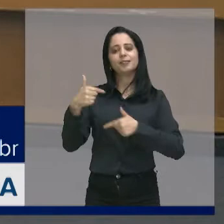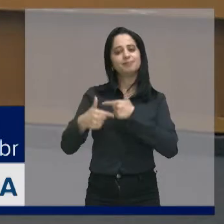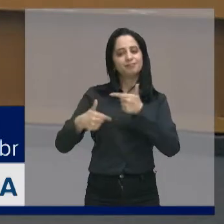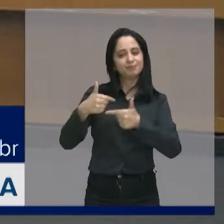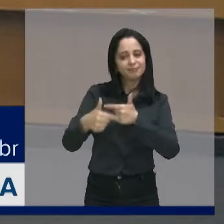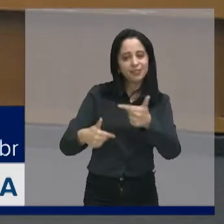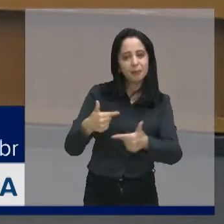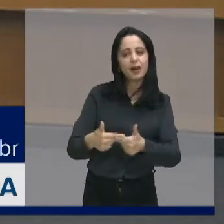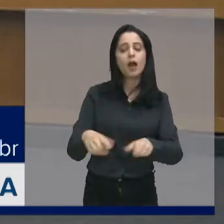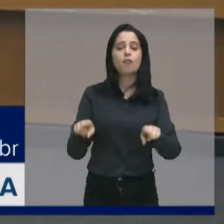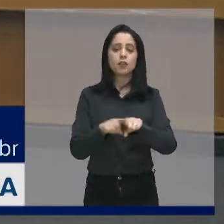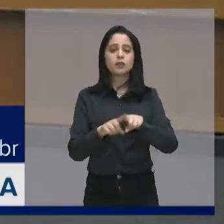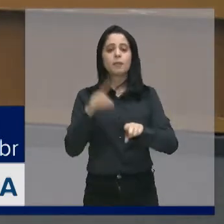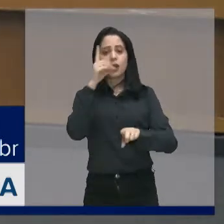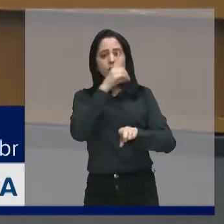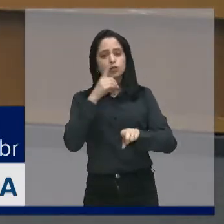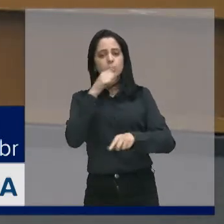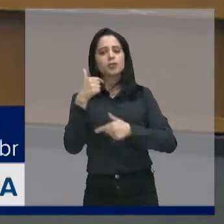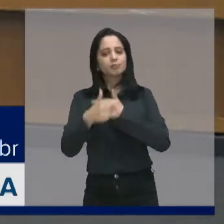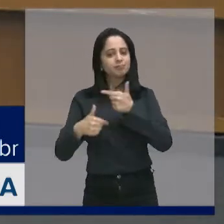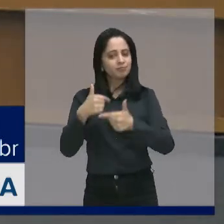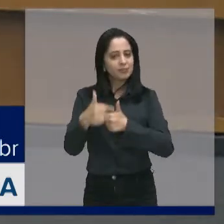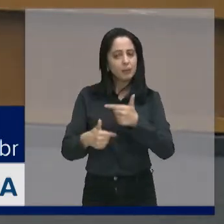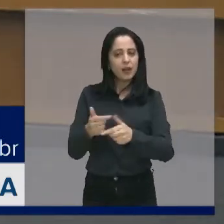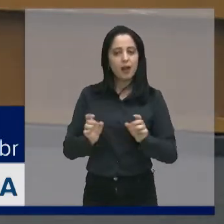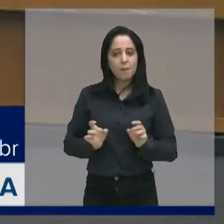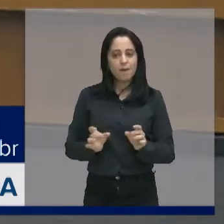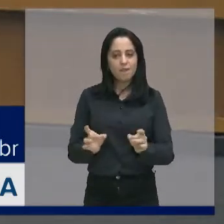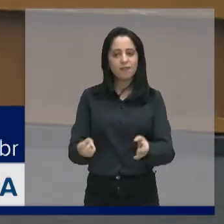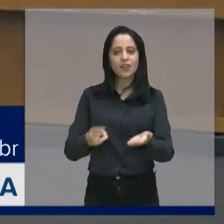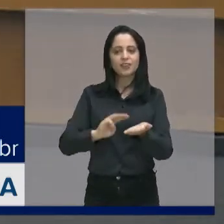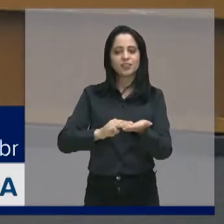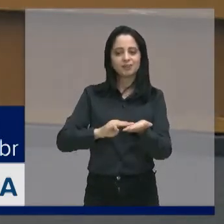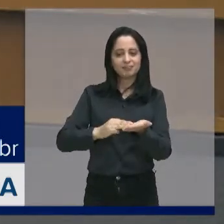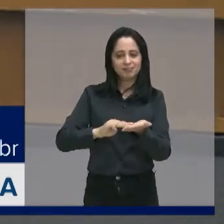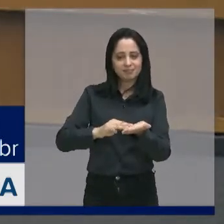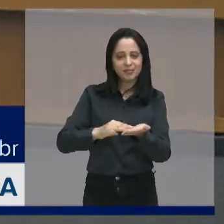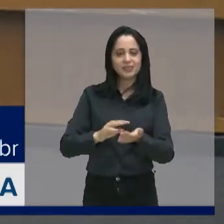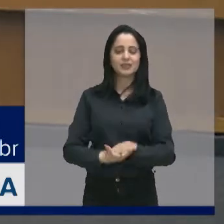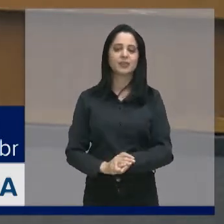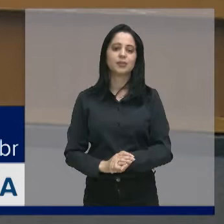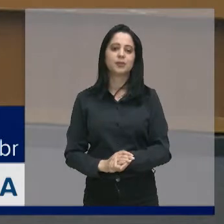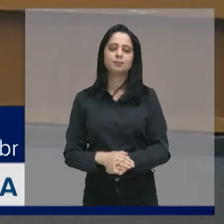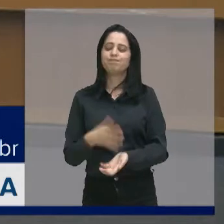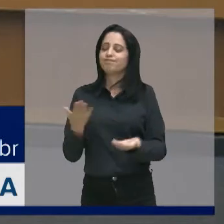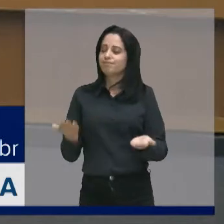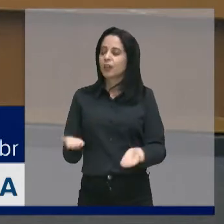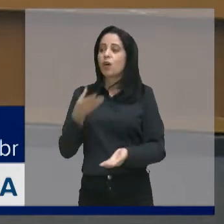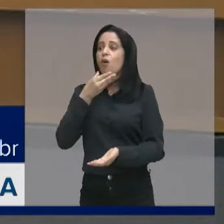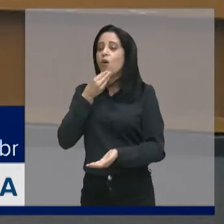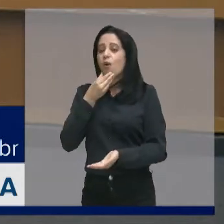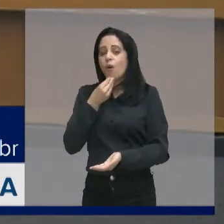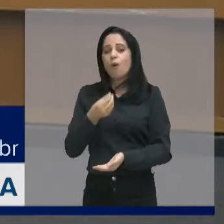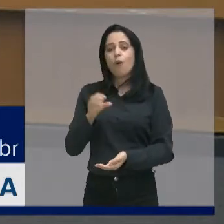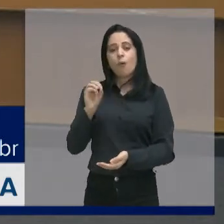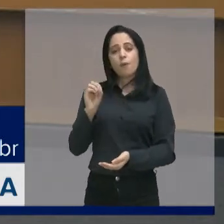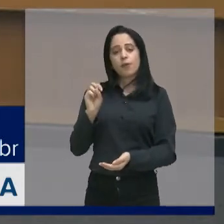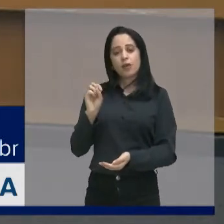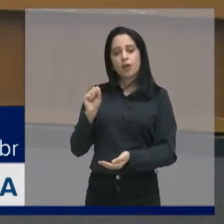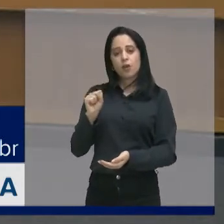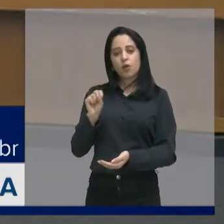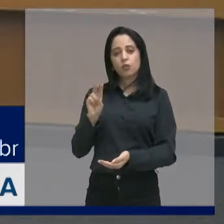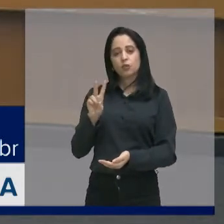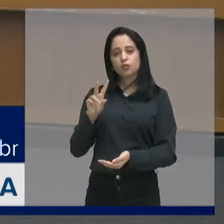ali em Santana. Então, Oswaldo Inoue, esse batalhador guerreiro, lutou